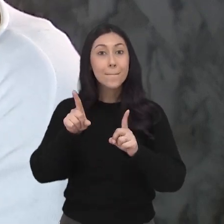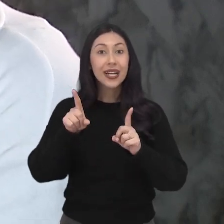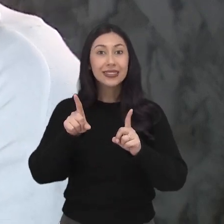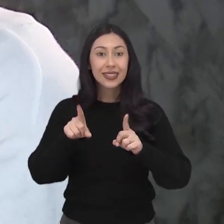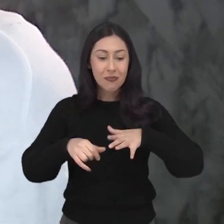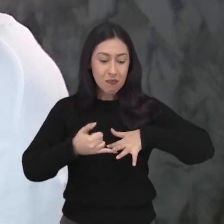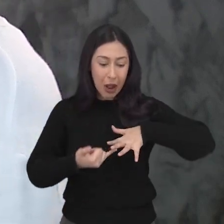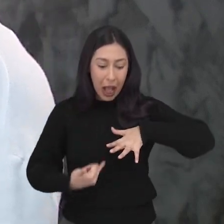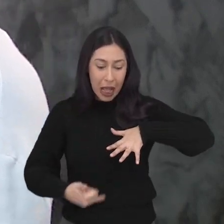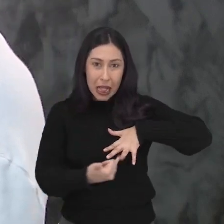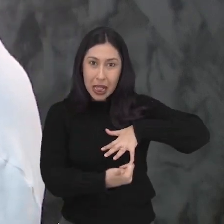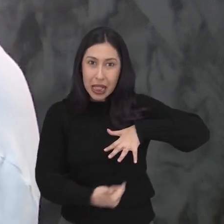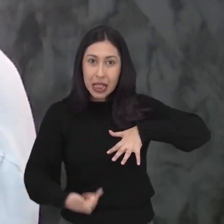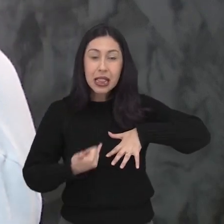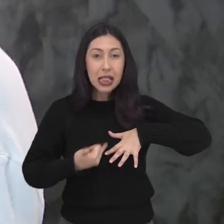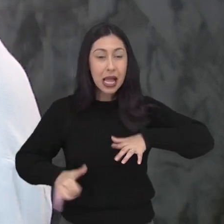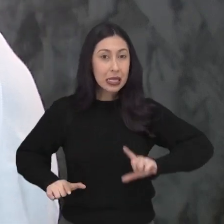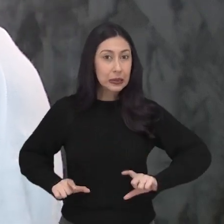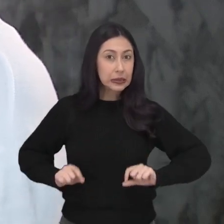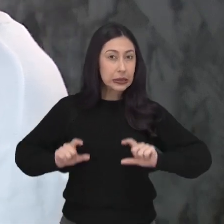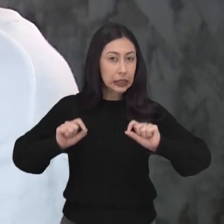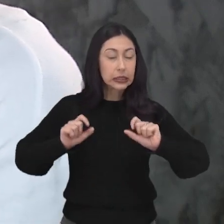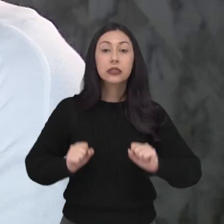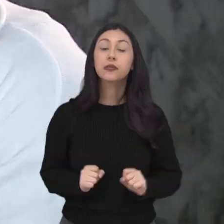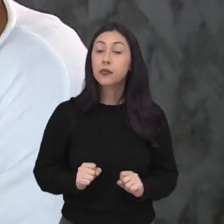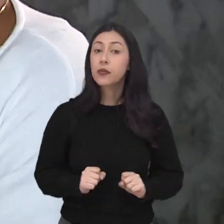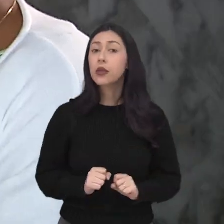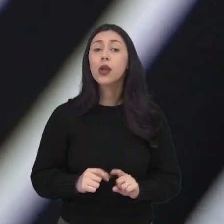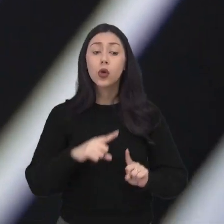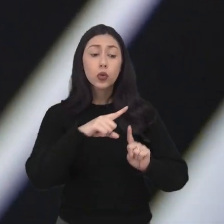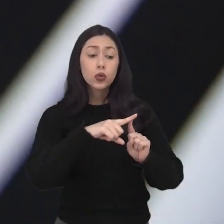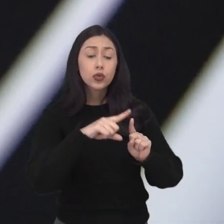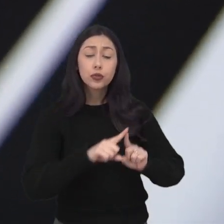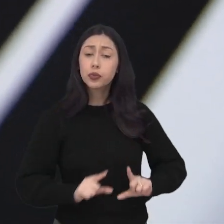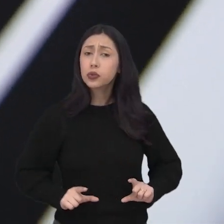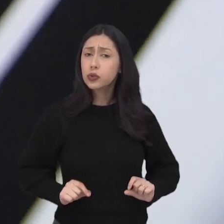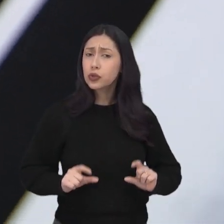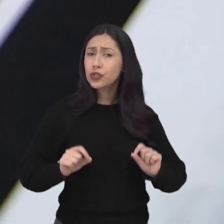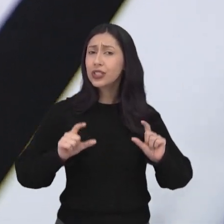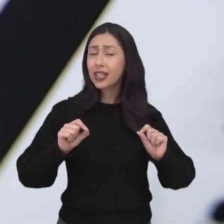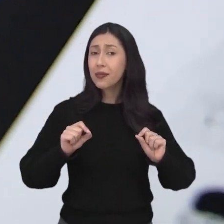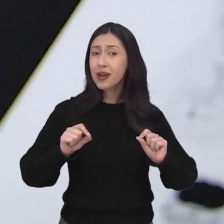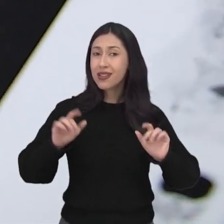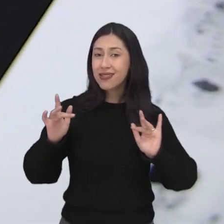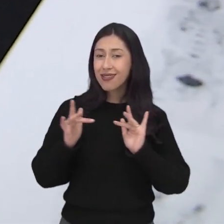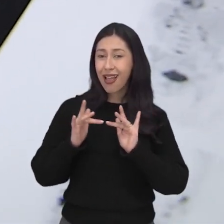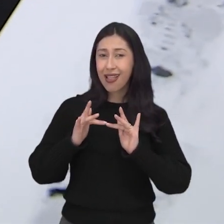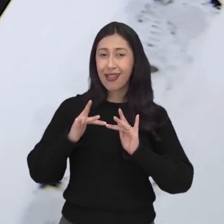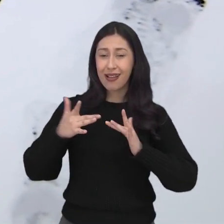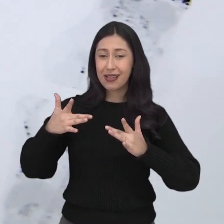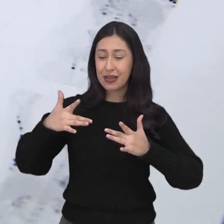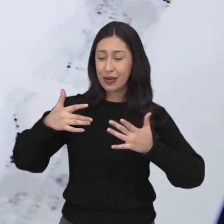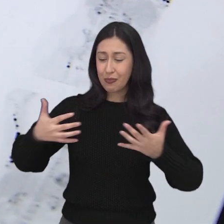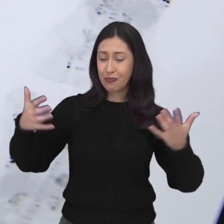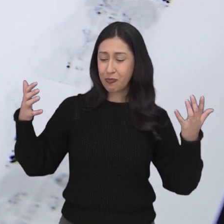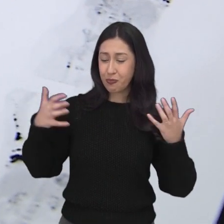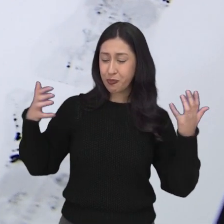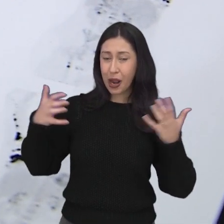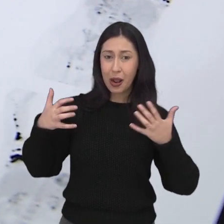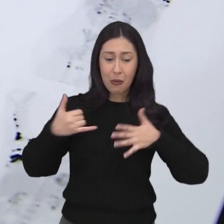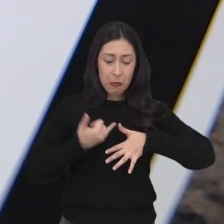e sim aquele linfoma não Hodgkin, que é um câncer no sistema linfático. O linfoma é um tipo de câncer que afeta os